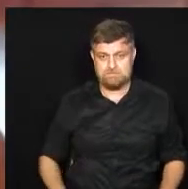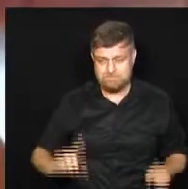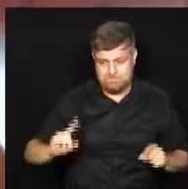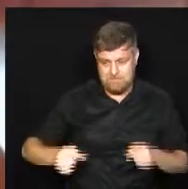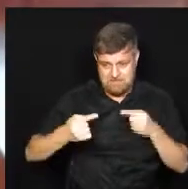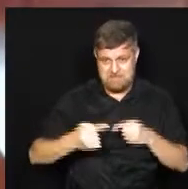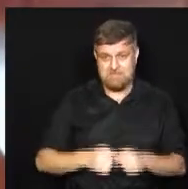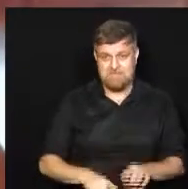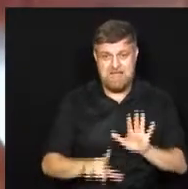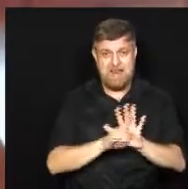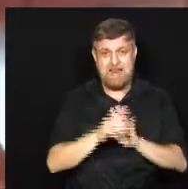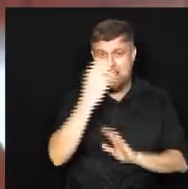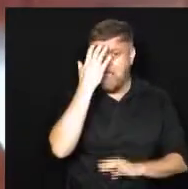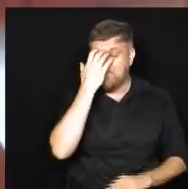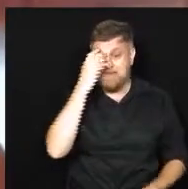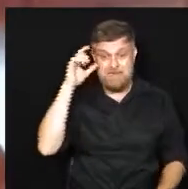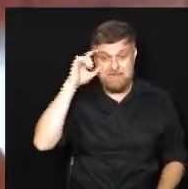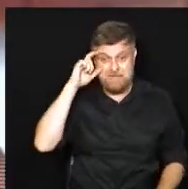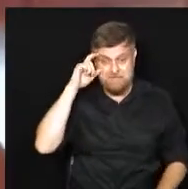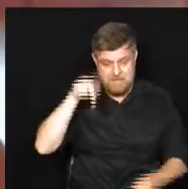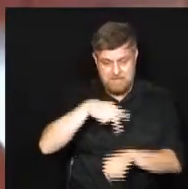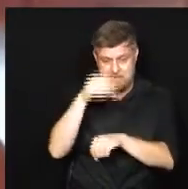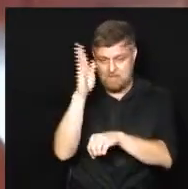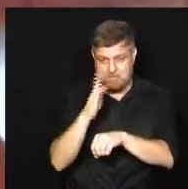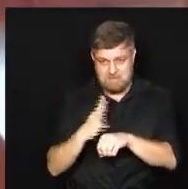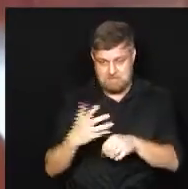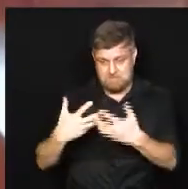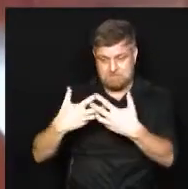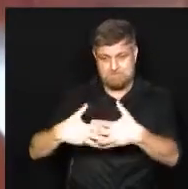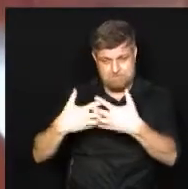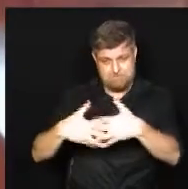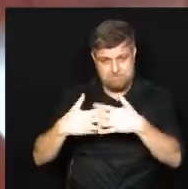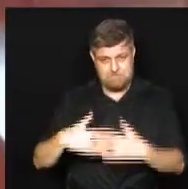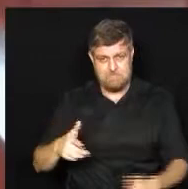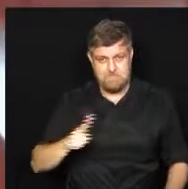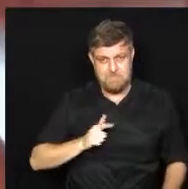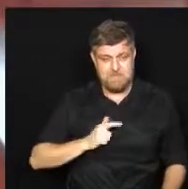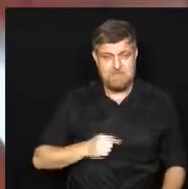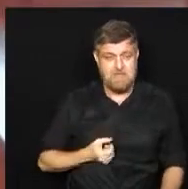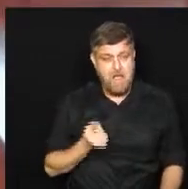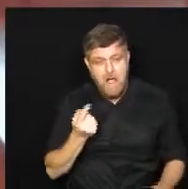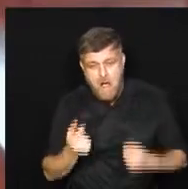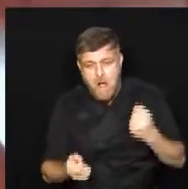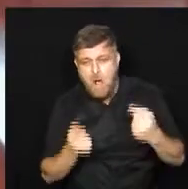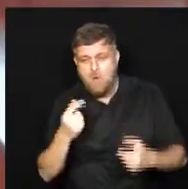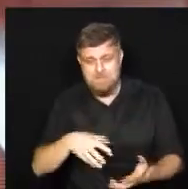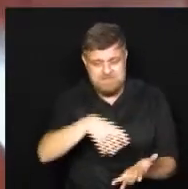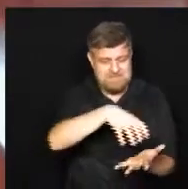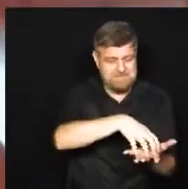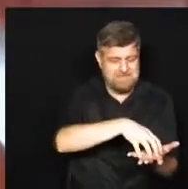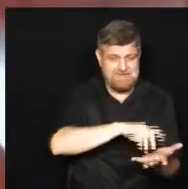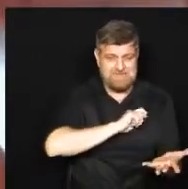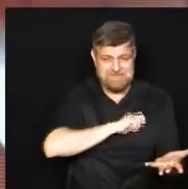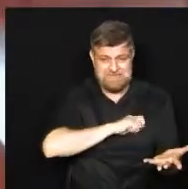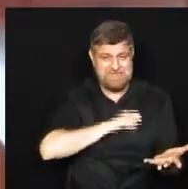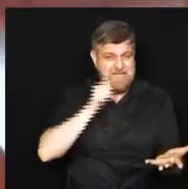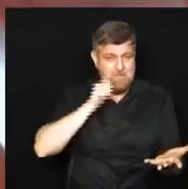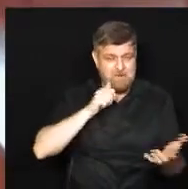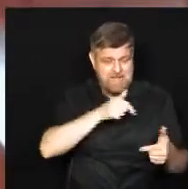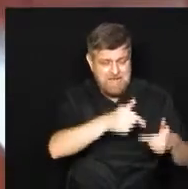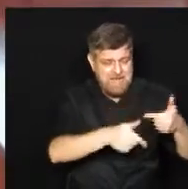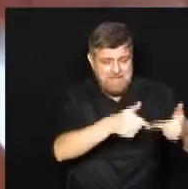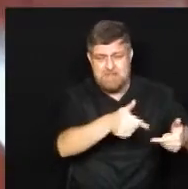Maria da Penha no Brasil. Em geral, as varas ainda trabalham de uma forma bastante digamos